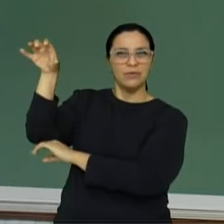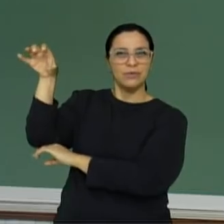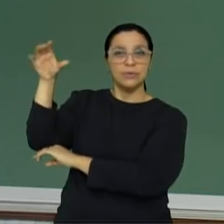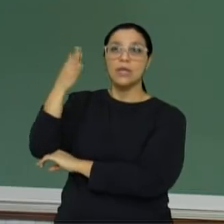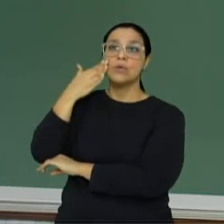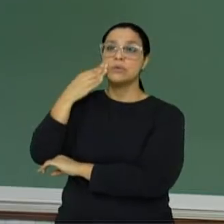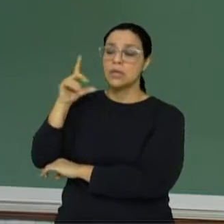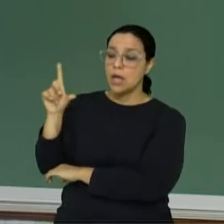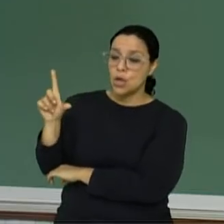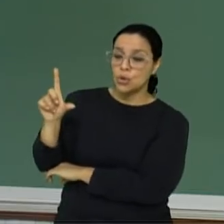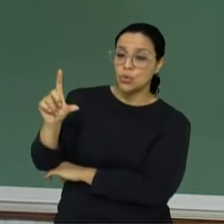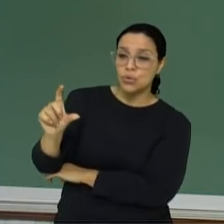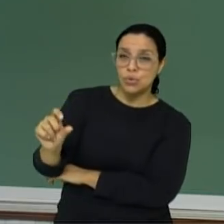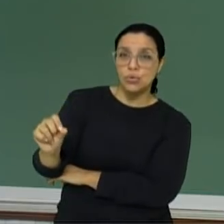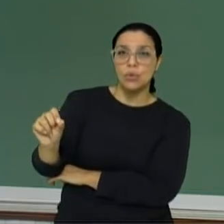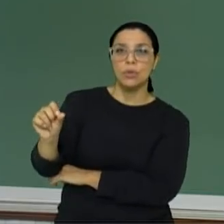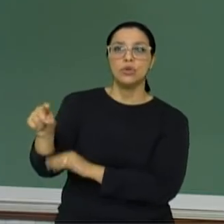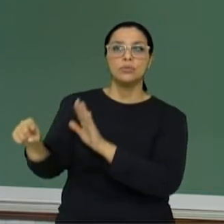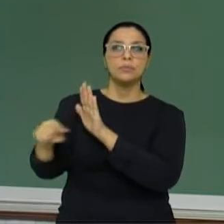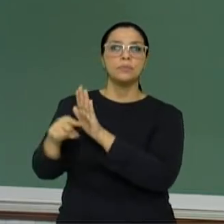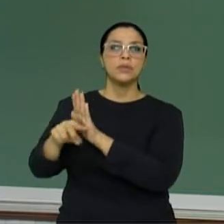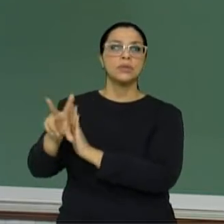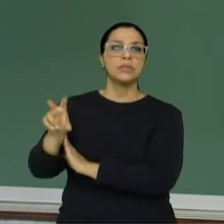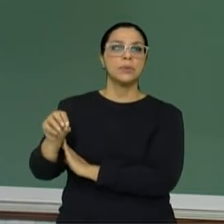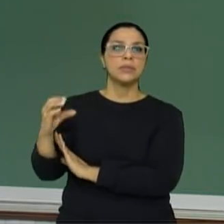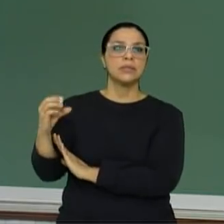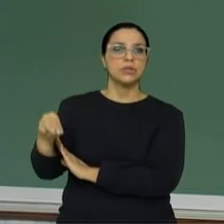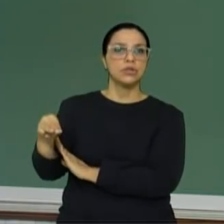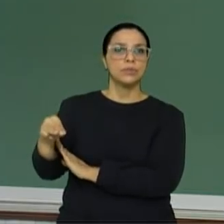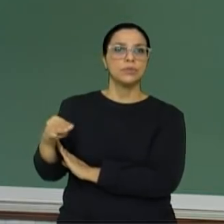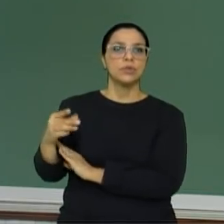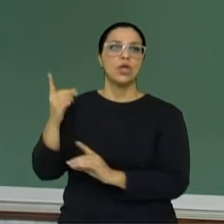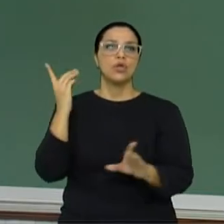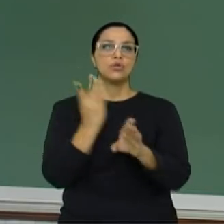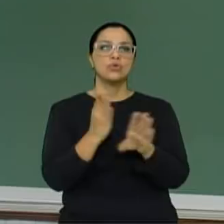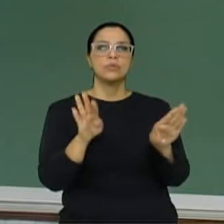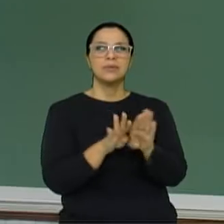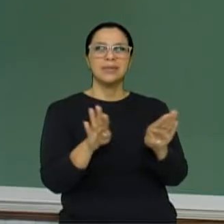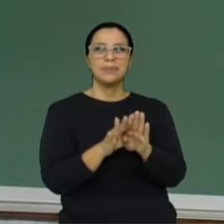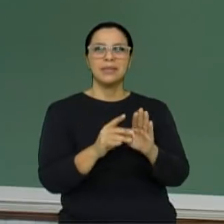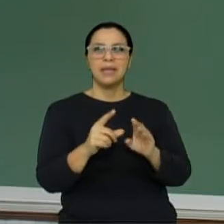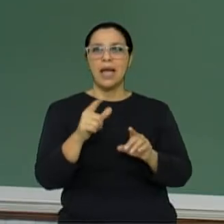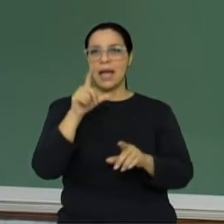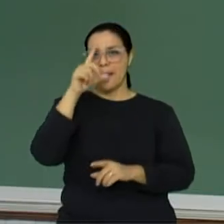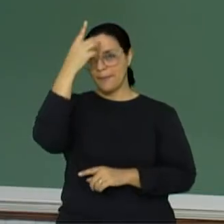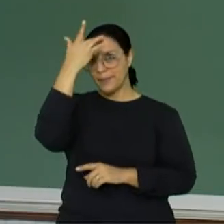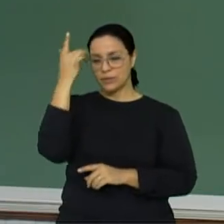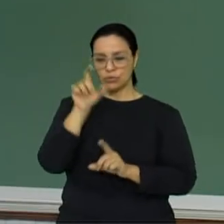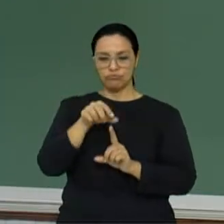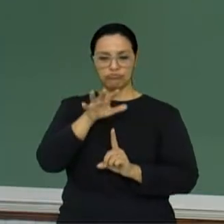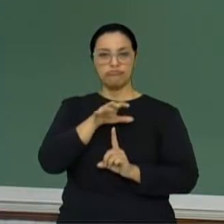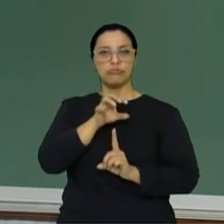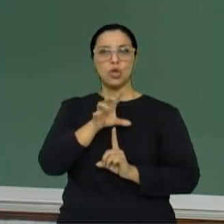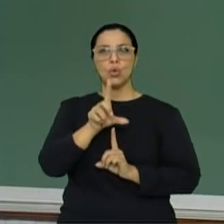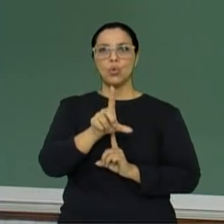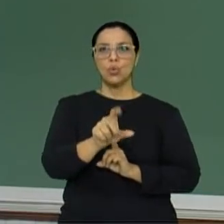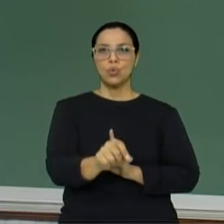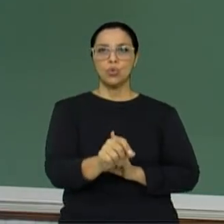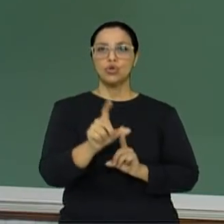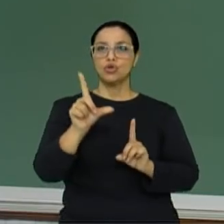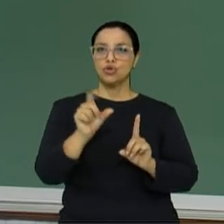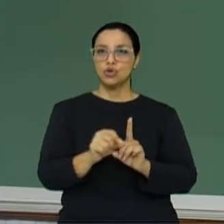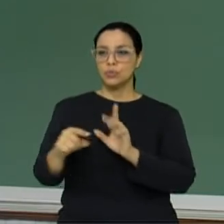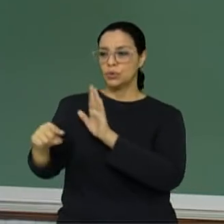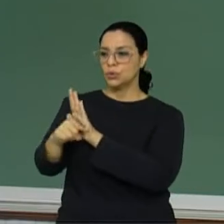sombra dele vai diminuir 50 centímetros. Com essa informação, você descobre qual vai ser a sombra da pessoa depois que